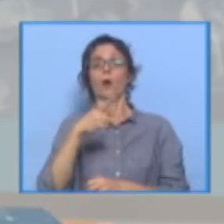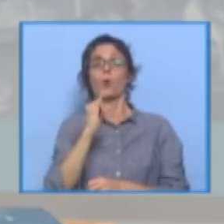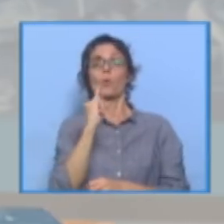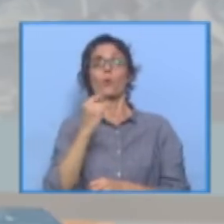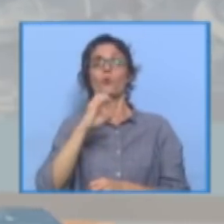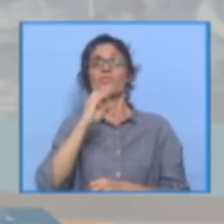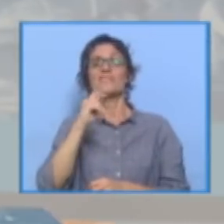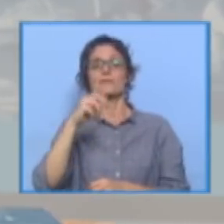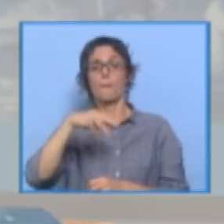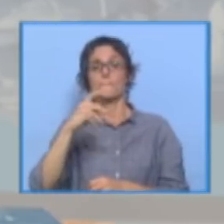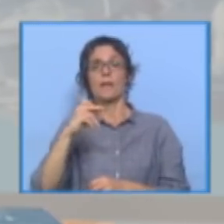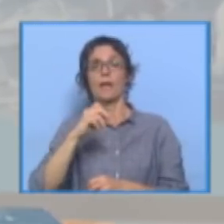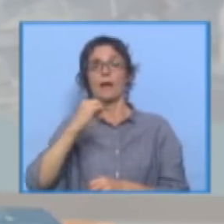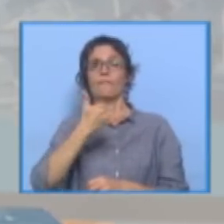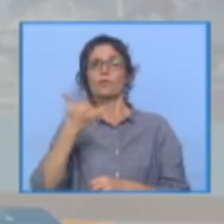Eu penso que não pode ser a única